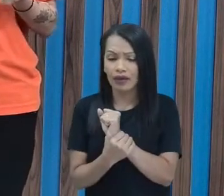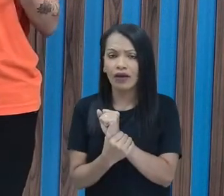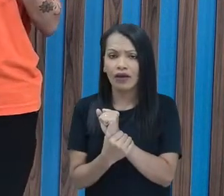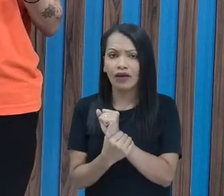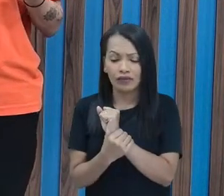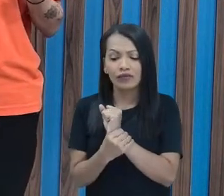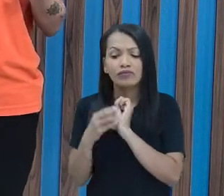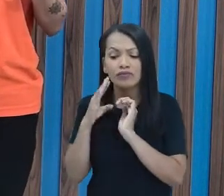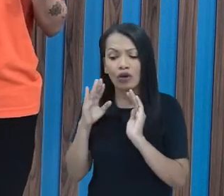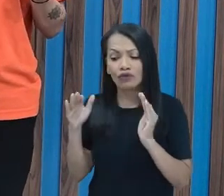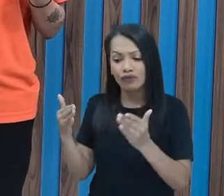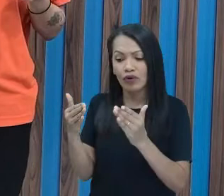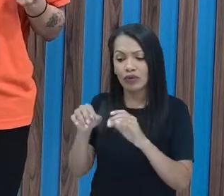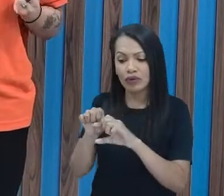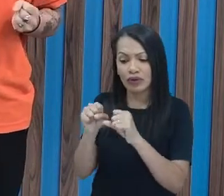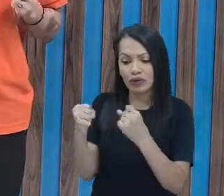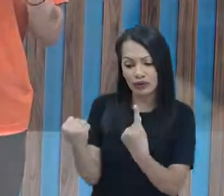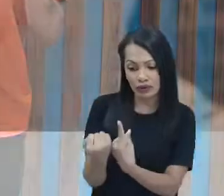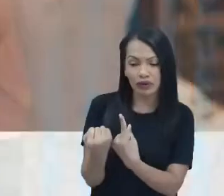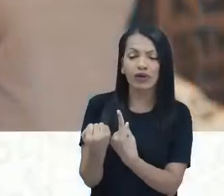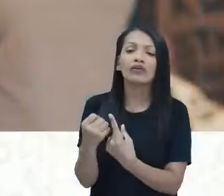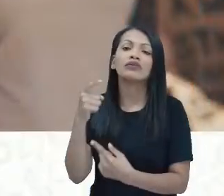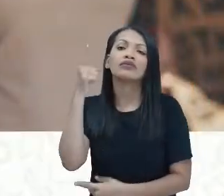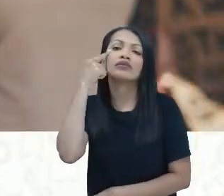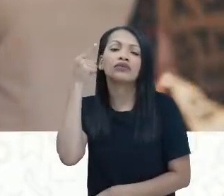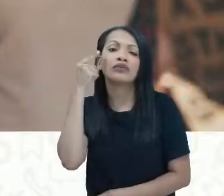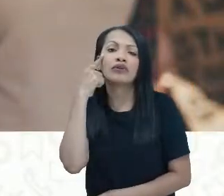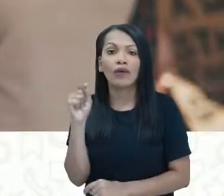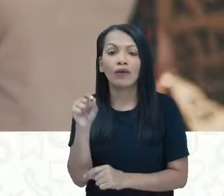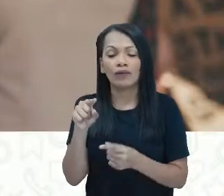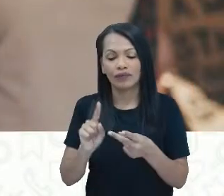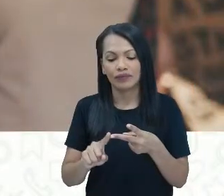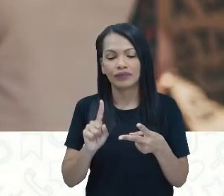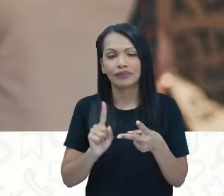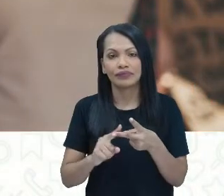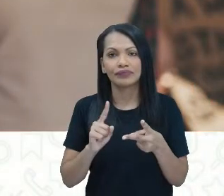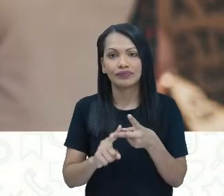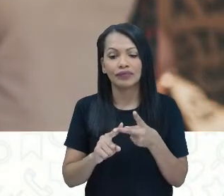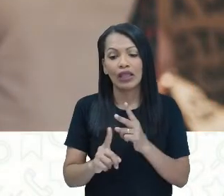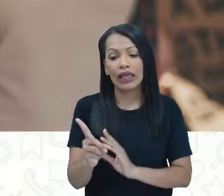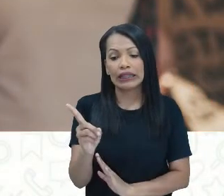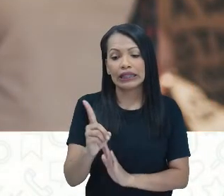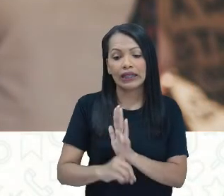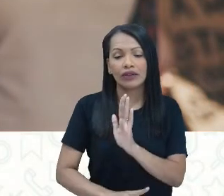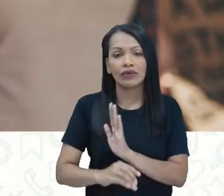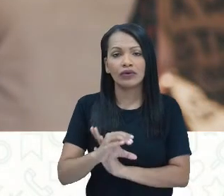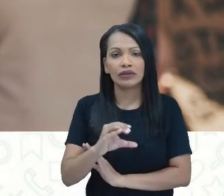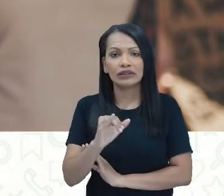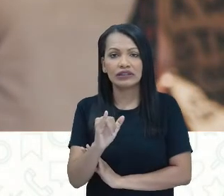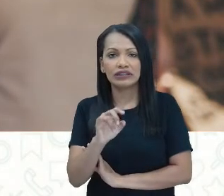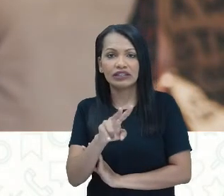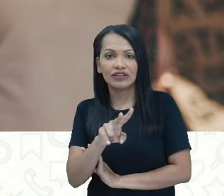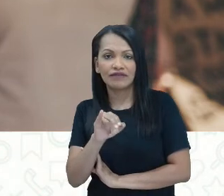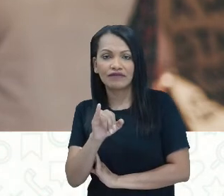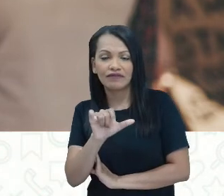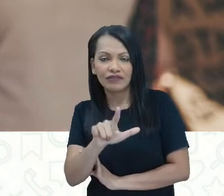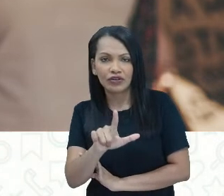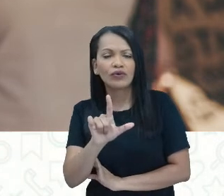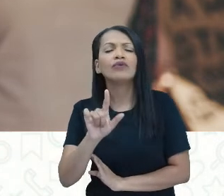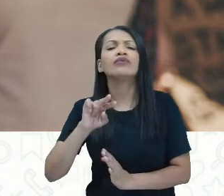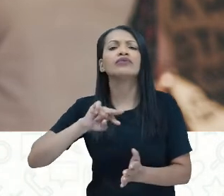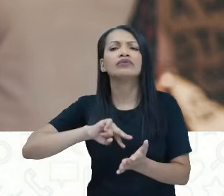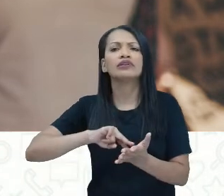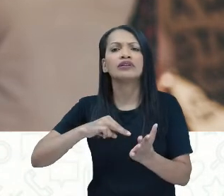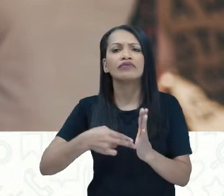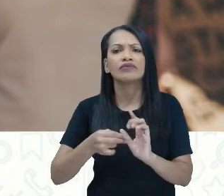sociedade. Ok? E o outro, direitos civis, né? Civil aí que vem de civitas, né? Que quer